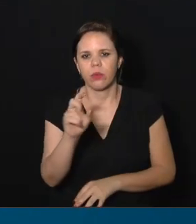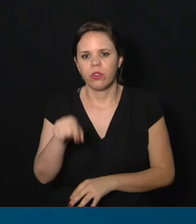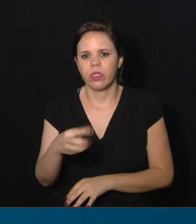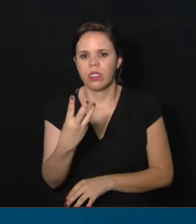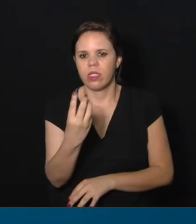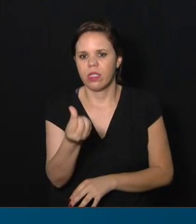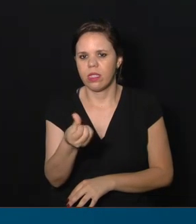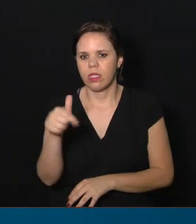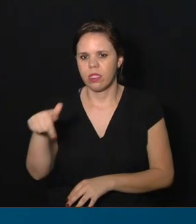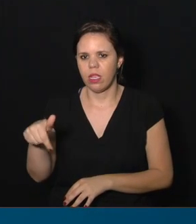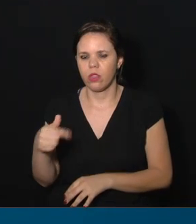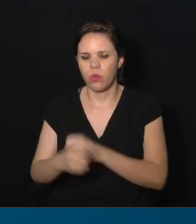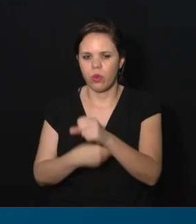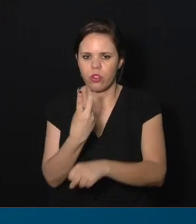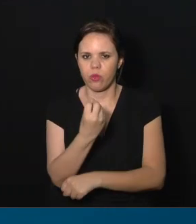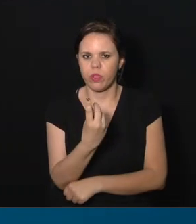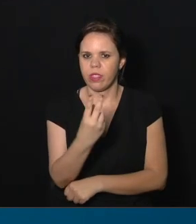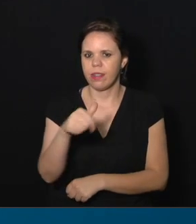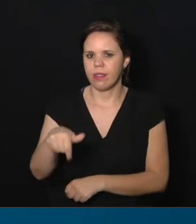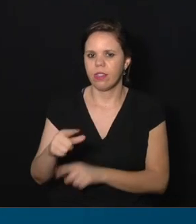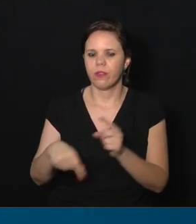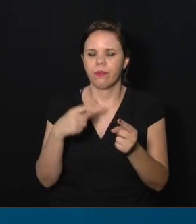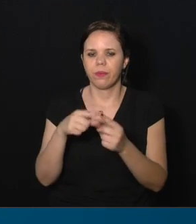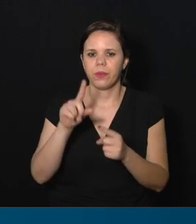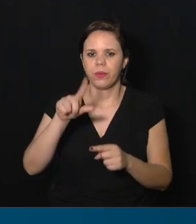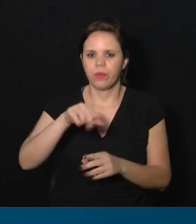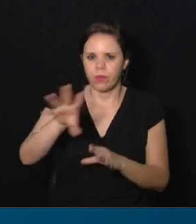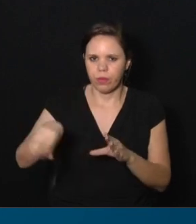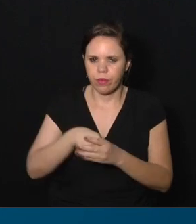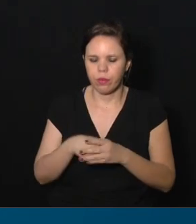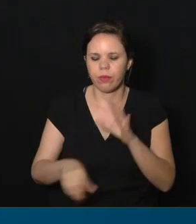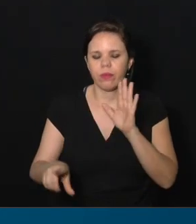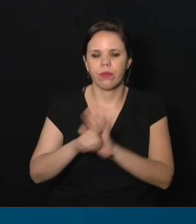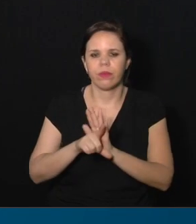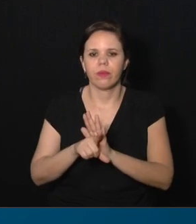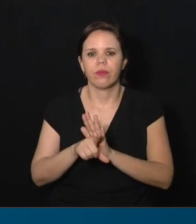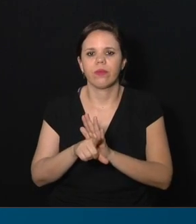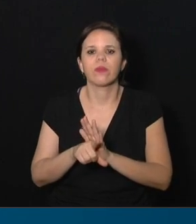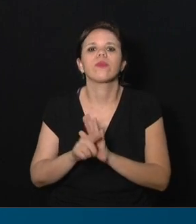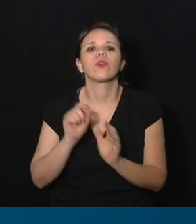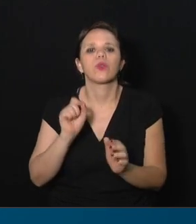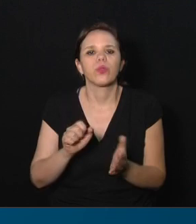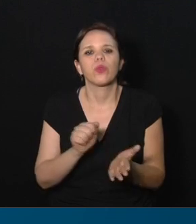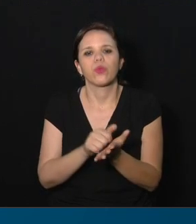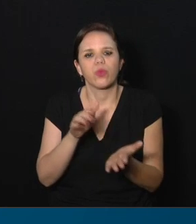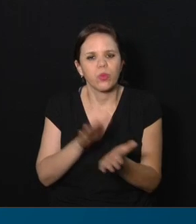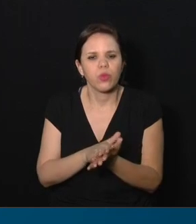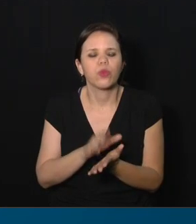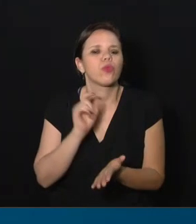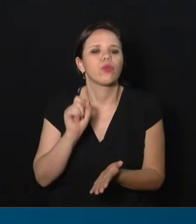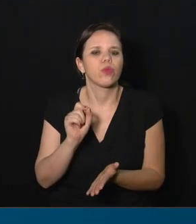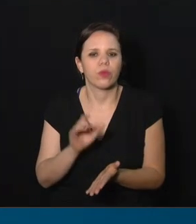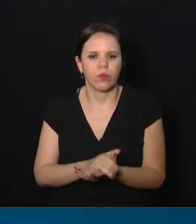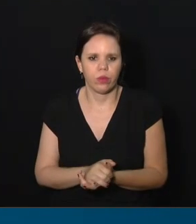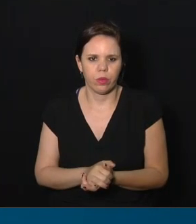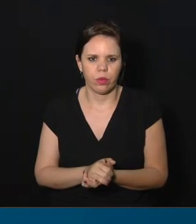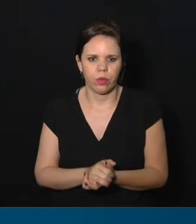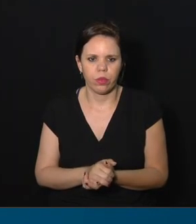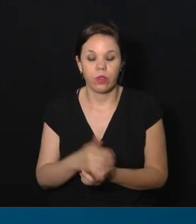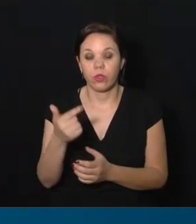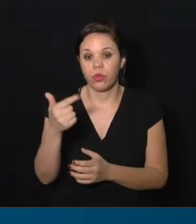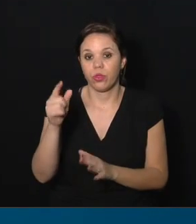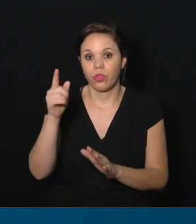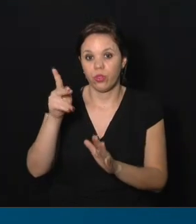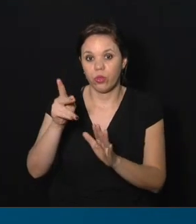15.367 de 2017. O objetivo era incluir na lei penalidades e multas. Em segunda discussão,